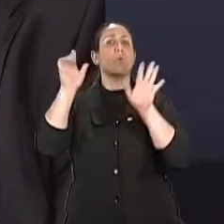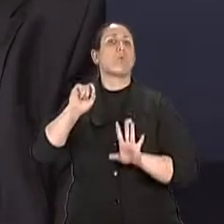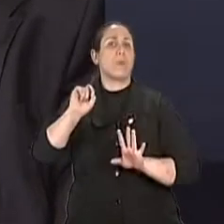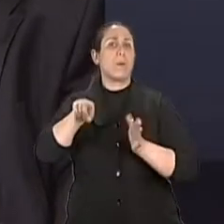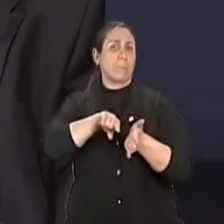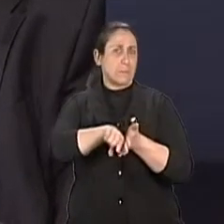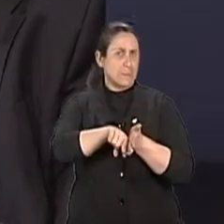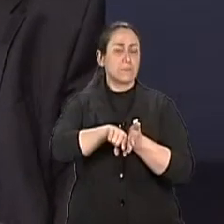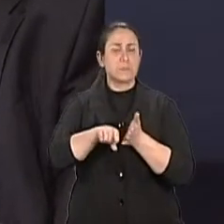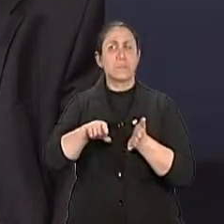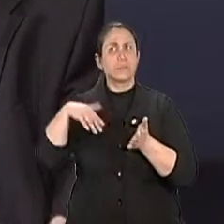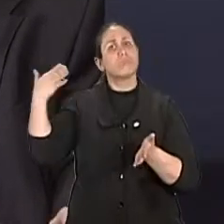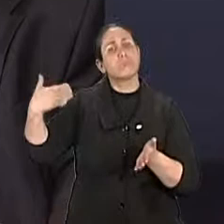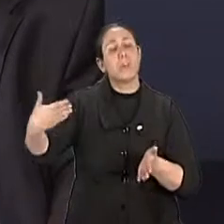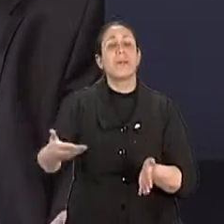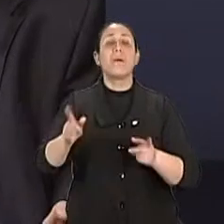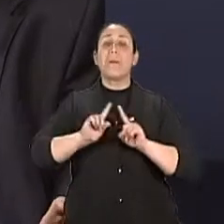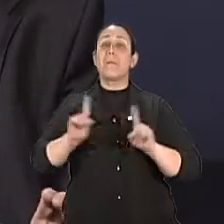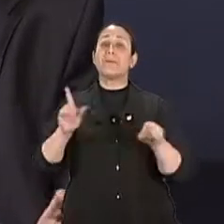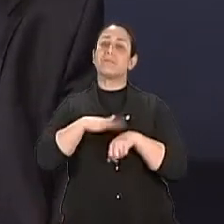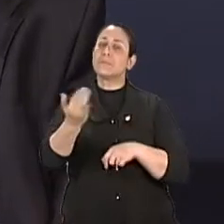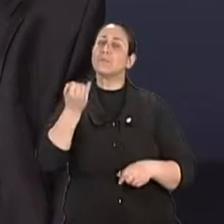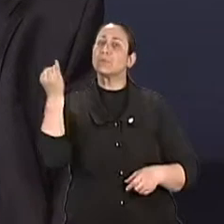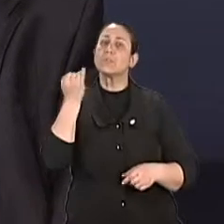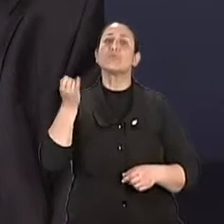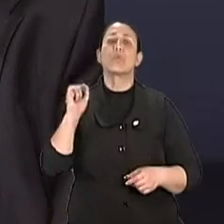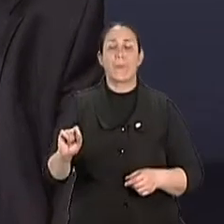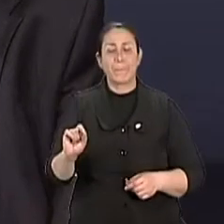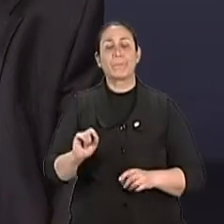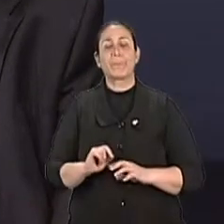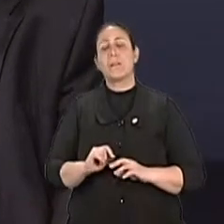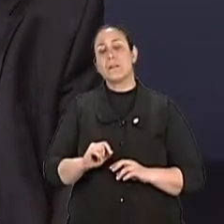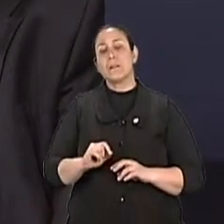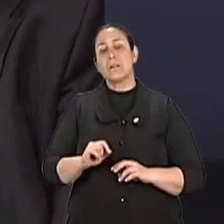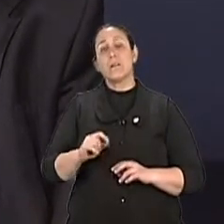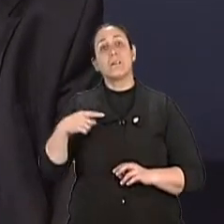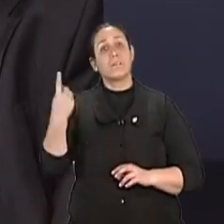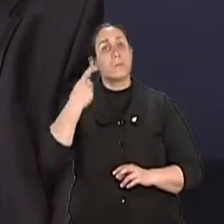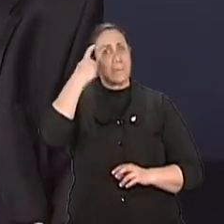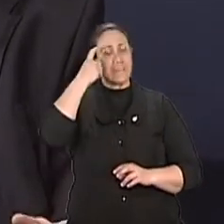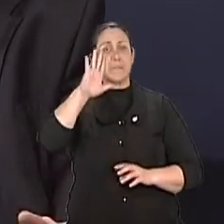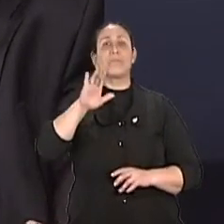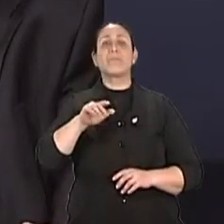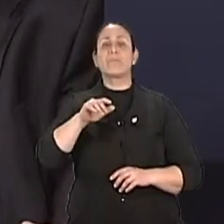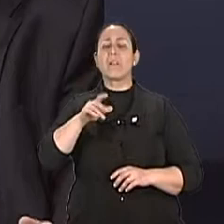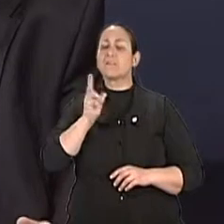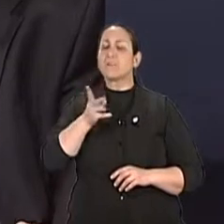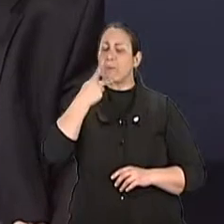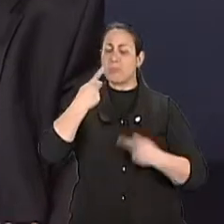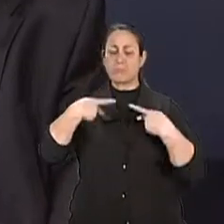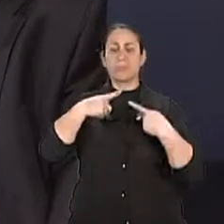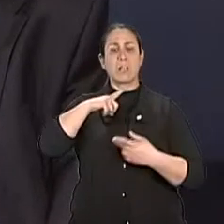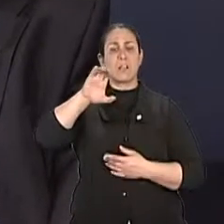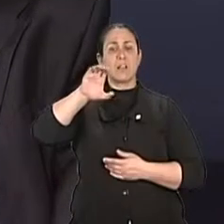ainda virão. Mas o mais importante é sempre a gente pensar assim, por que o cálcio? Se fala tanto em cálcio.